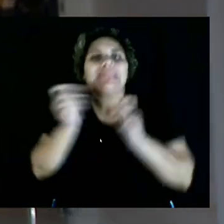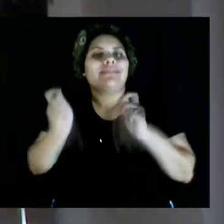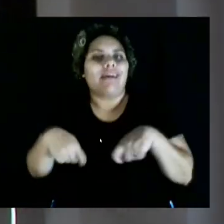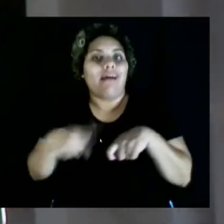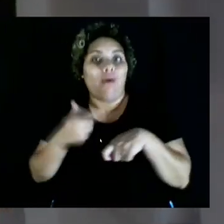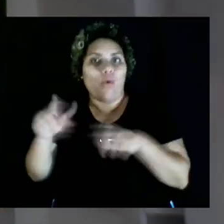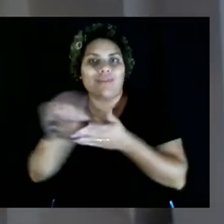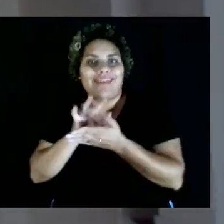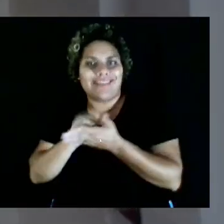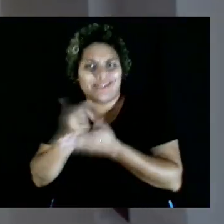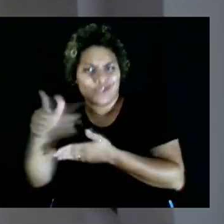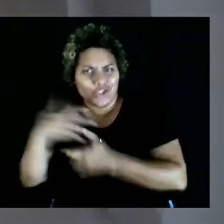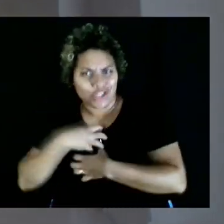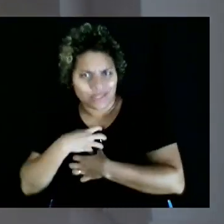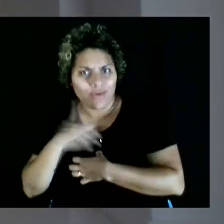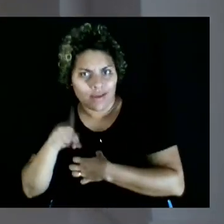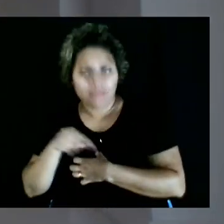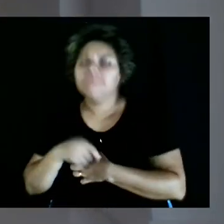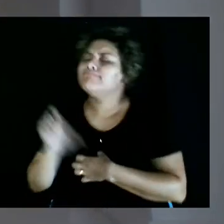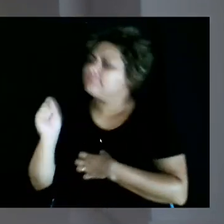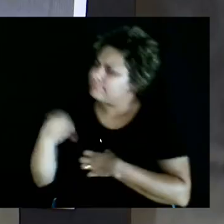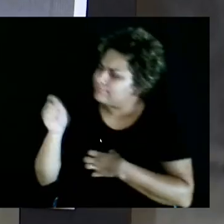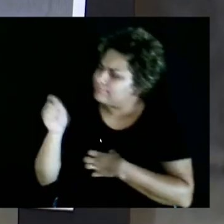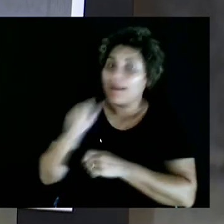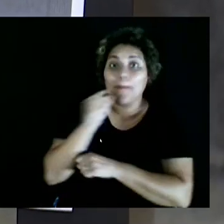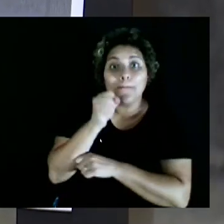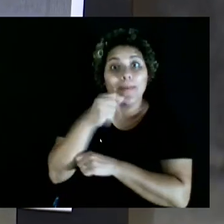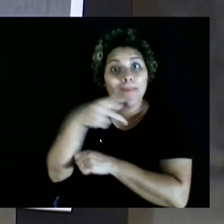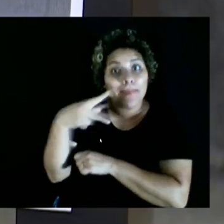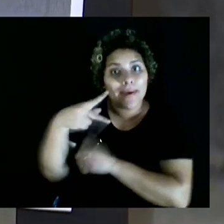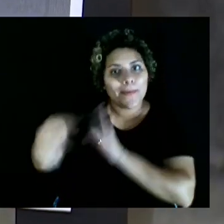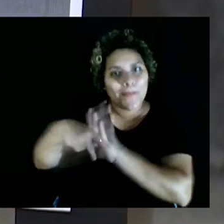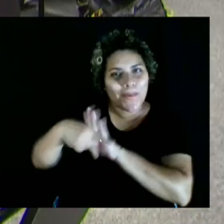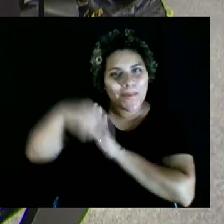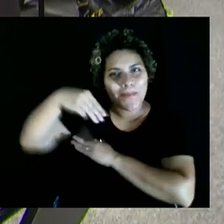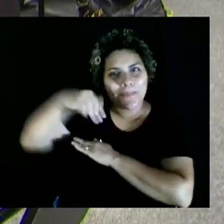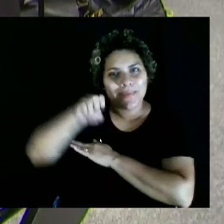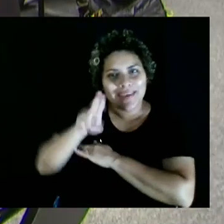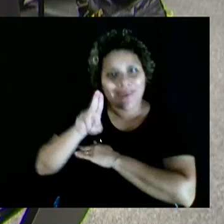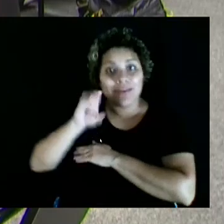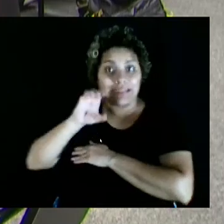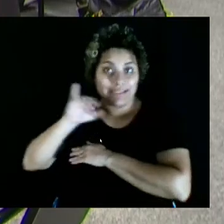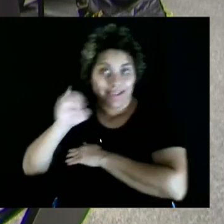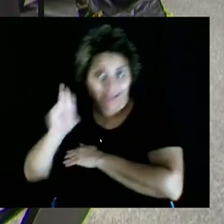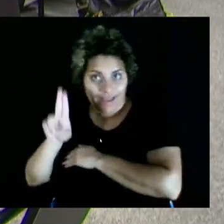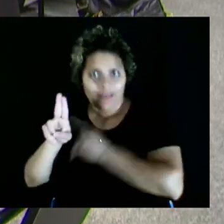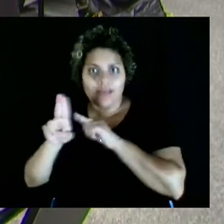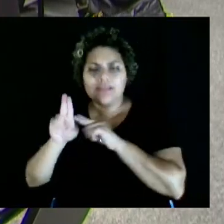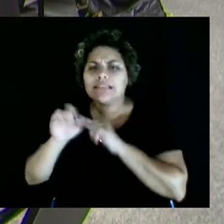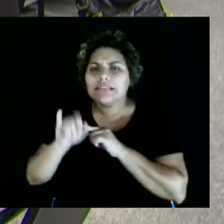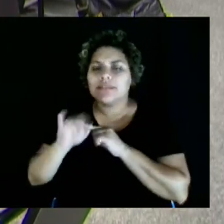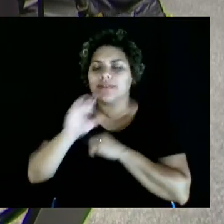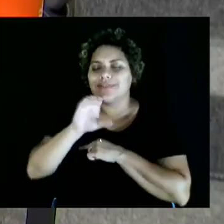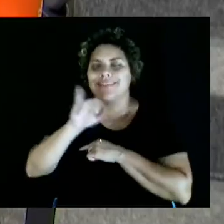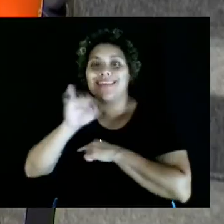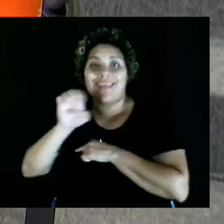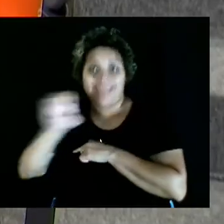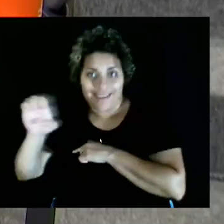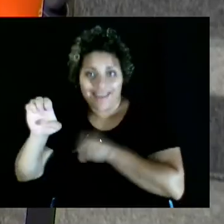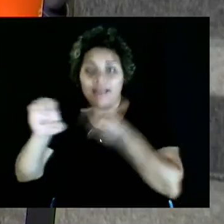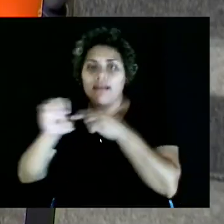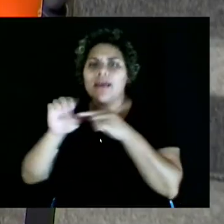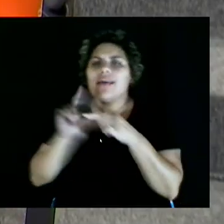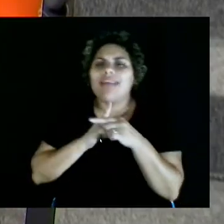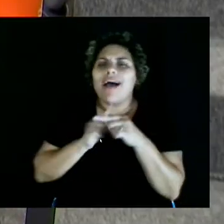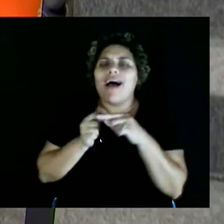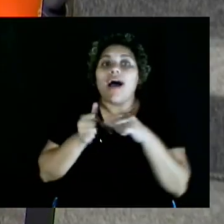Existe oportunidade, aplicativo Meu CIEE atualiza, se não tiver o cadastro, faz o cadastro ou atualiza o seu cadastro, isso a gente